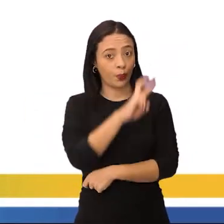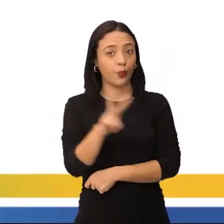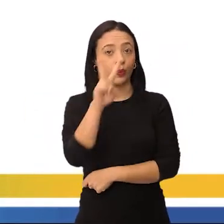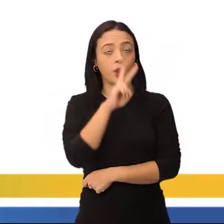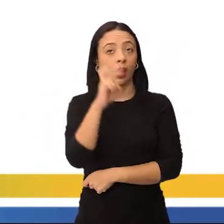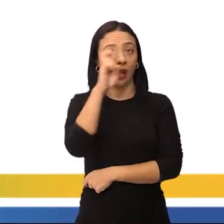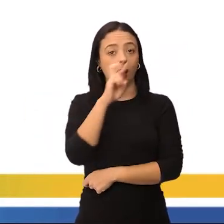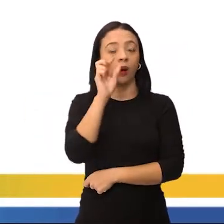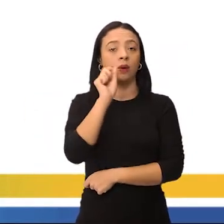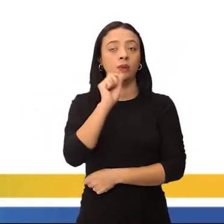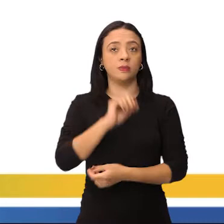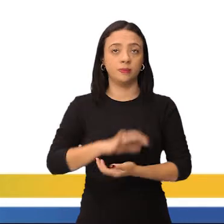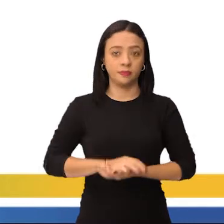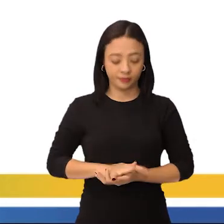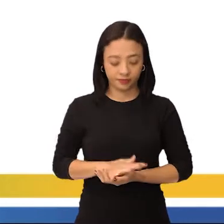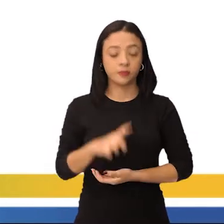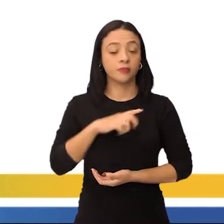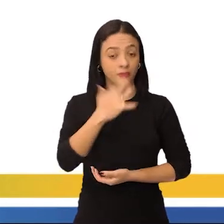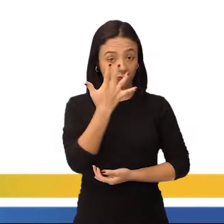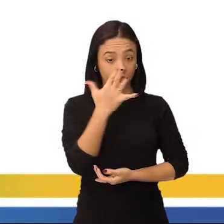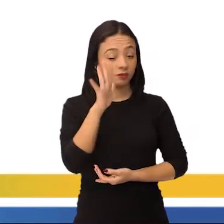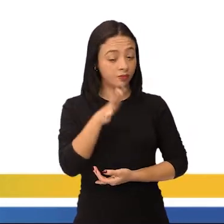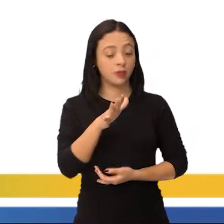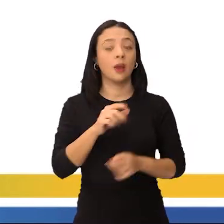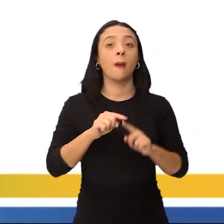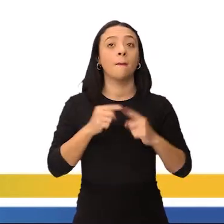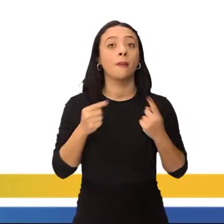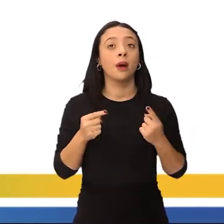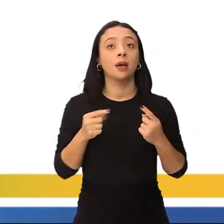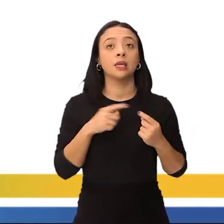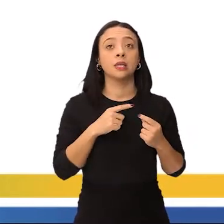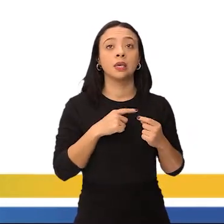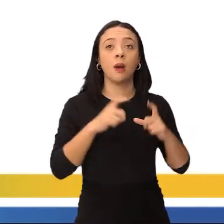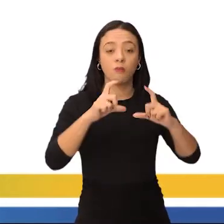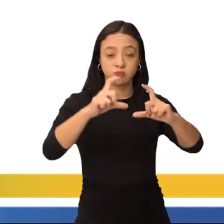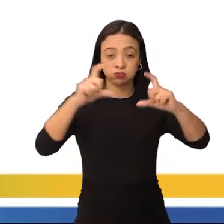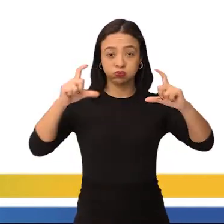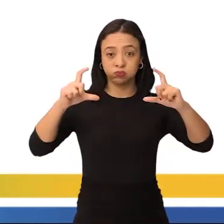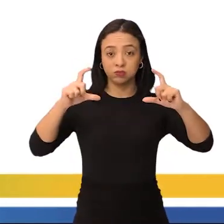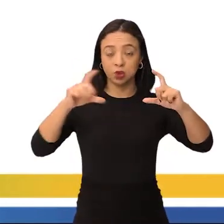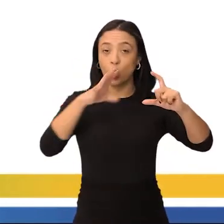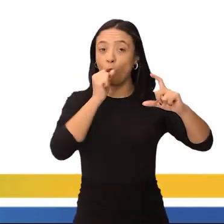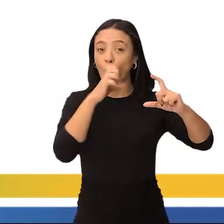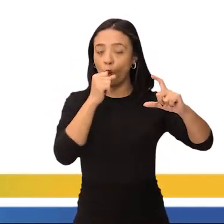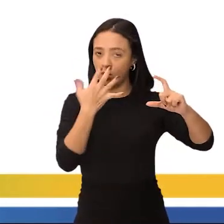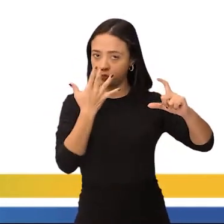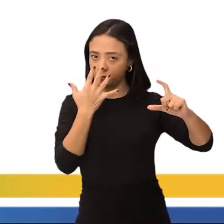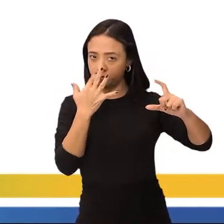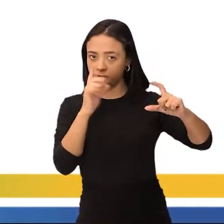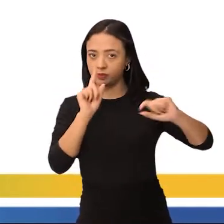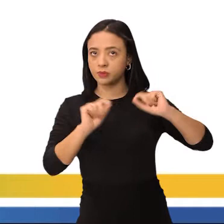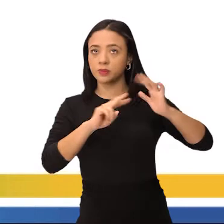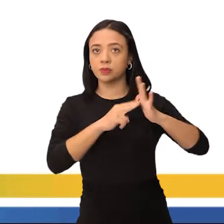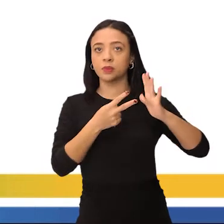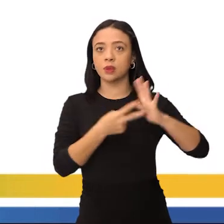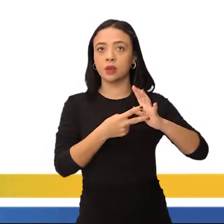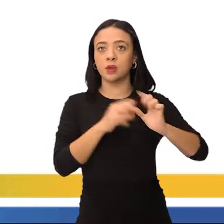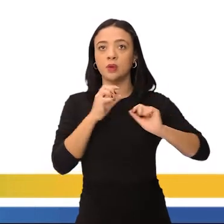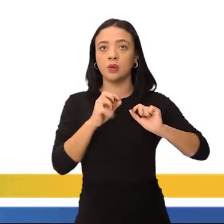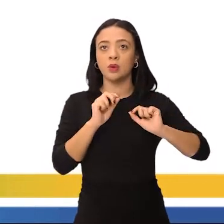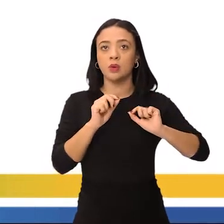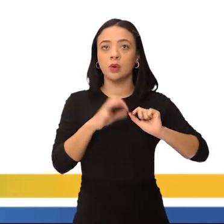já é coloridas né então você tem ali uma parte maior em laranja que seriam a representação